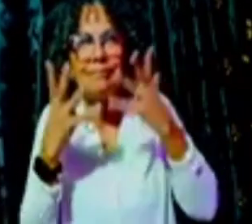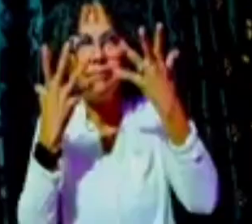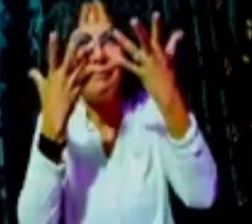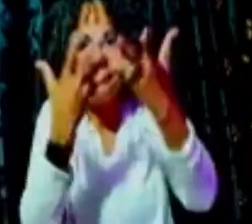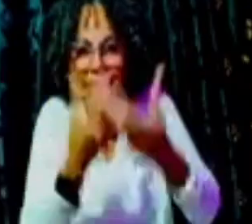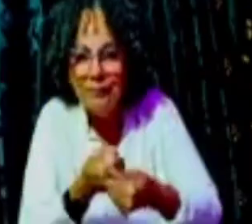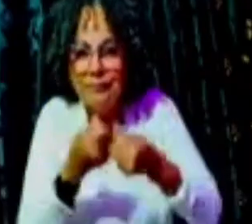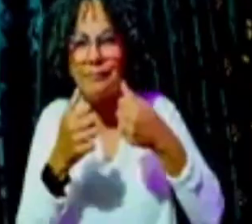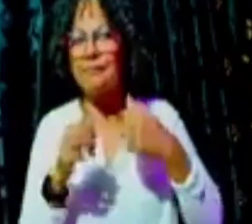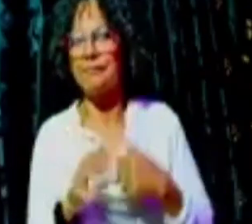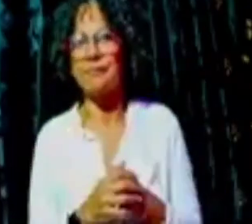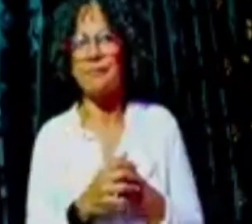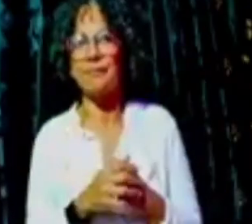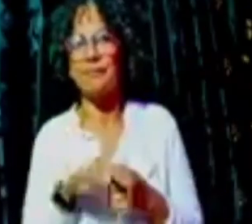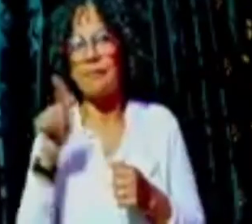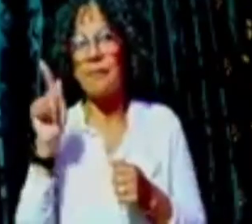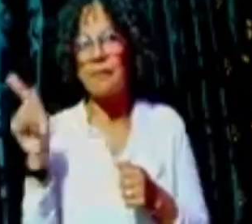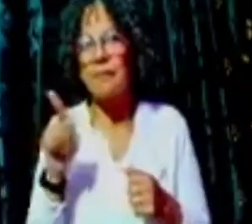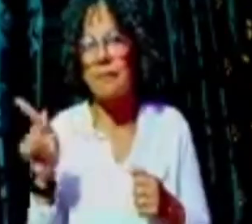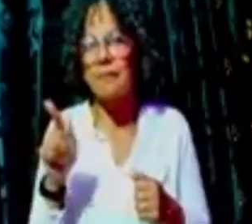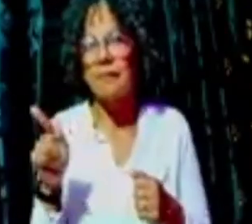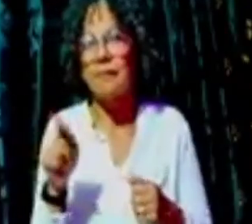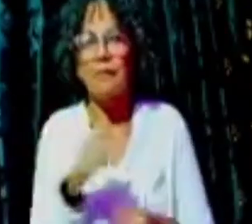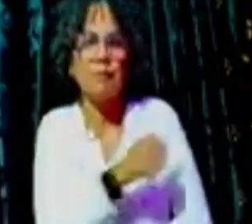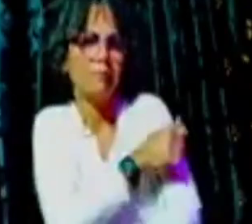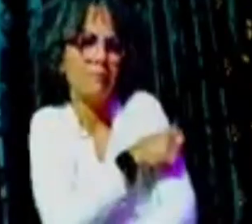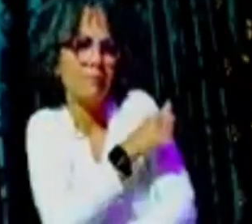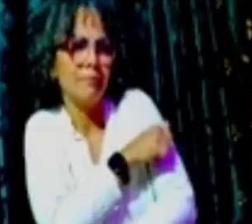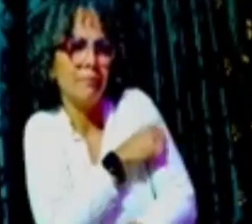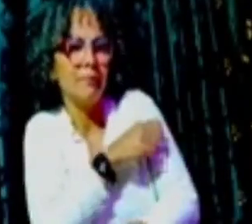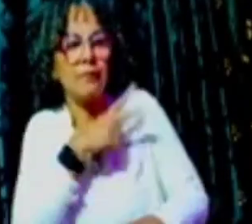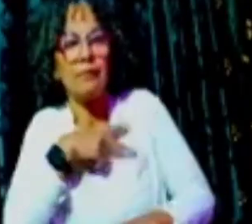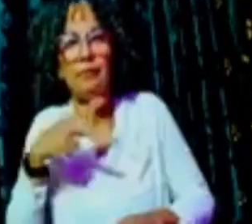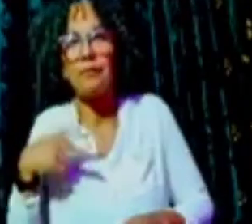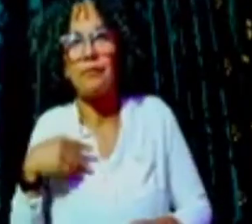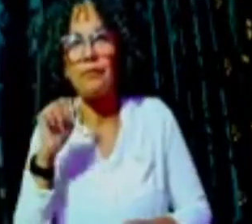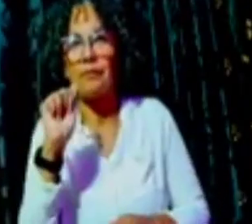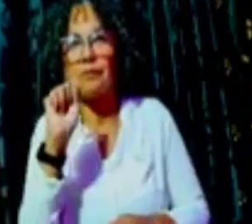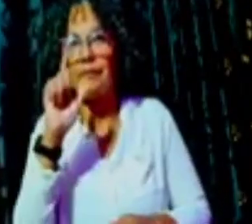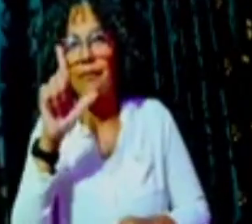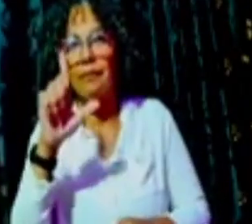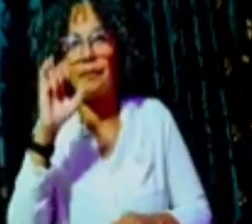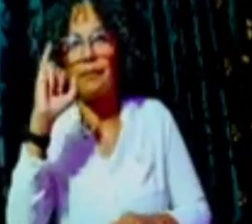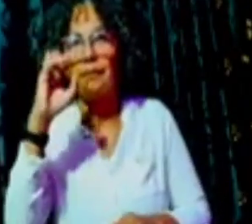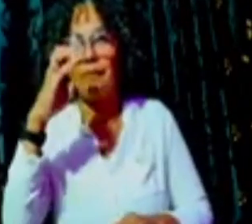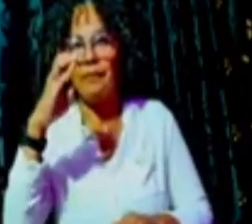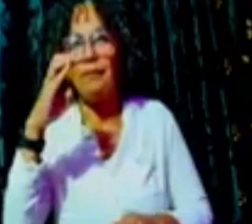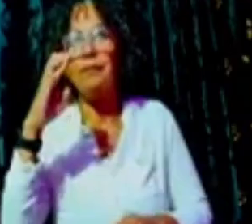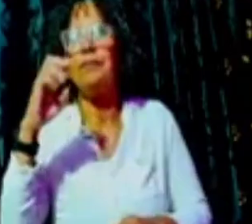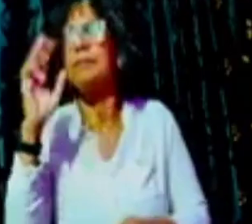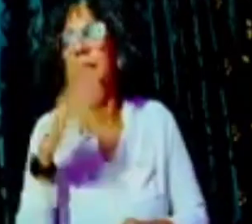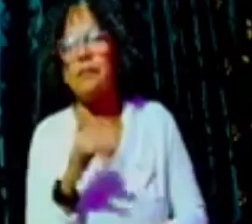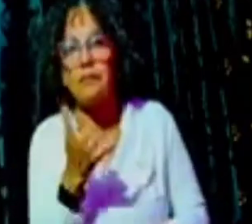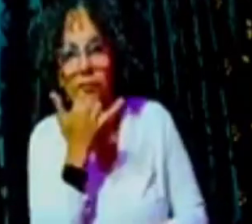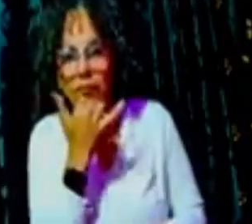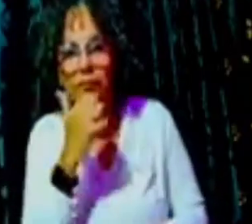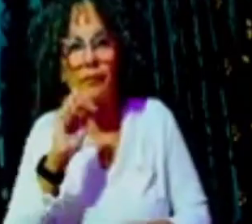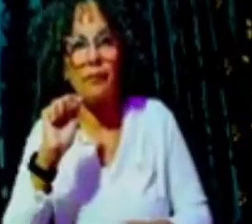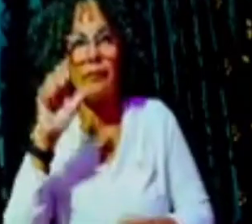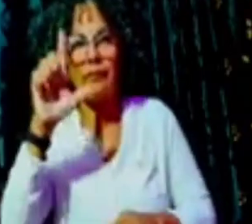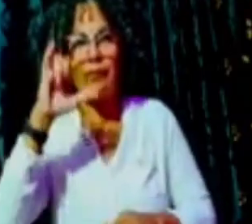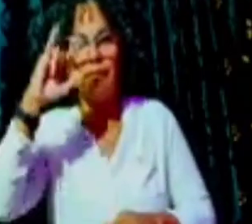ele foi iniciado pela pastora Aline Santos, que é a nossa pastora de inclusão. Ela é a mentora,